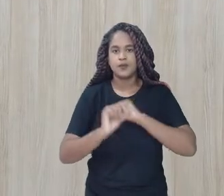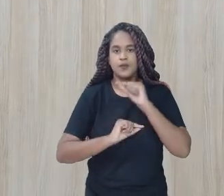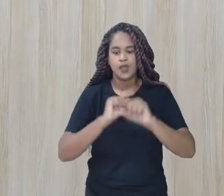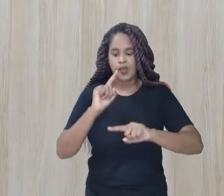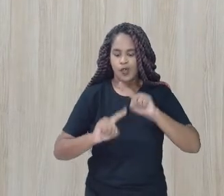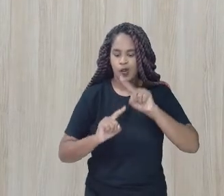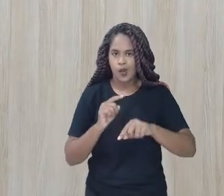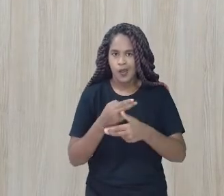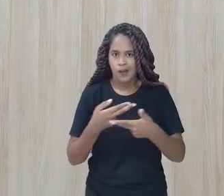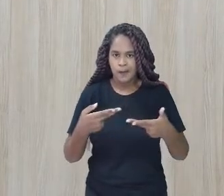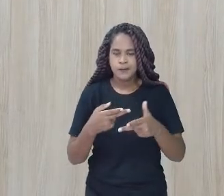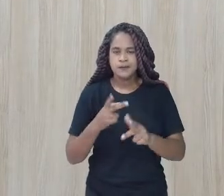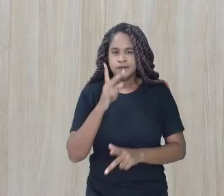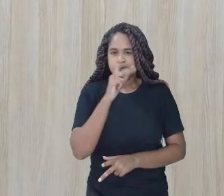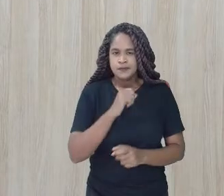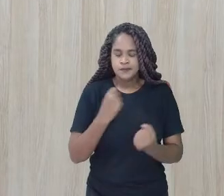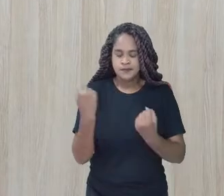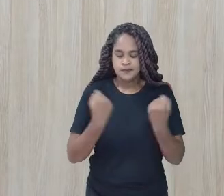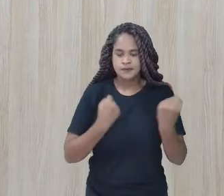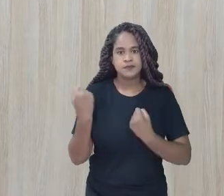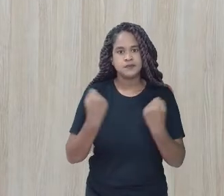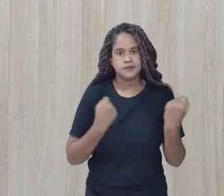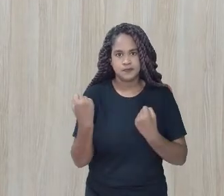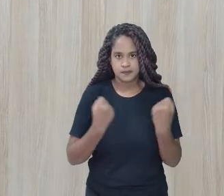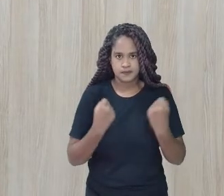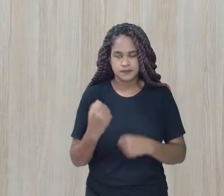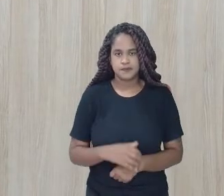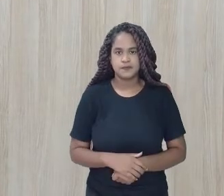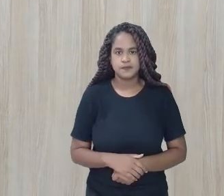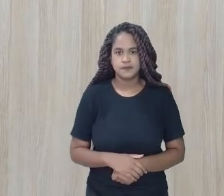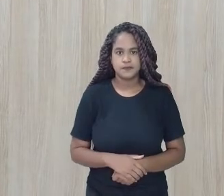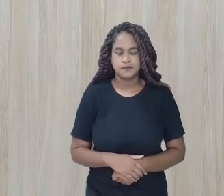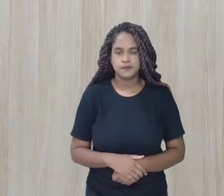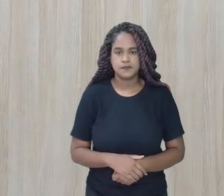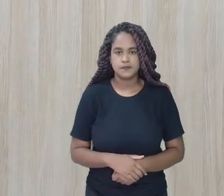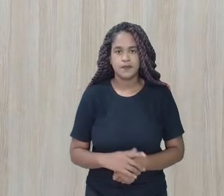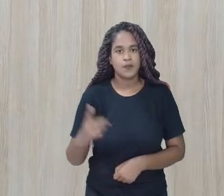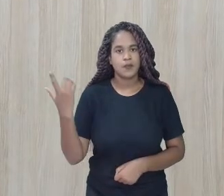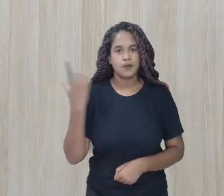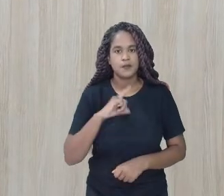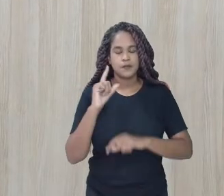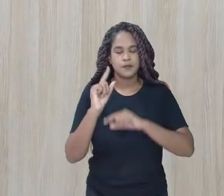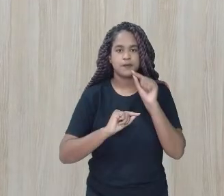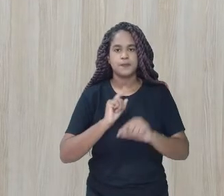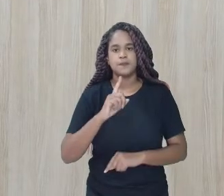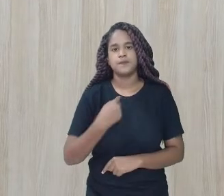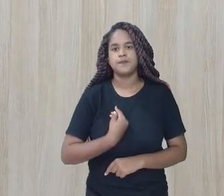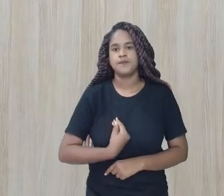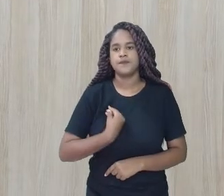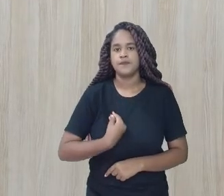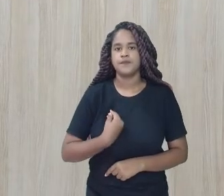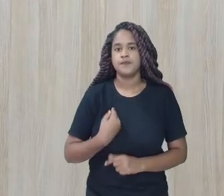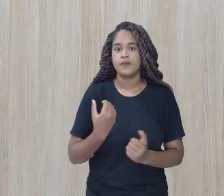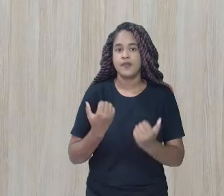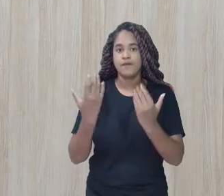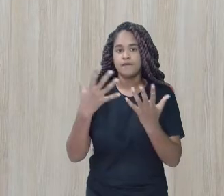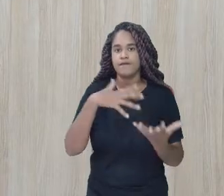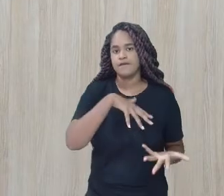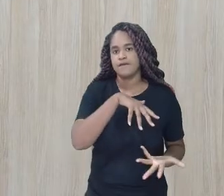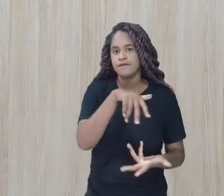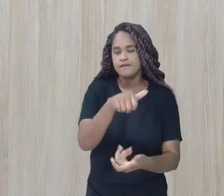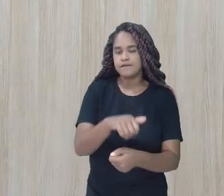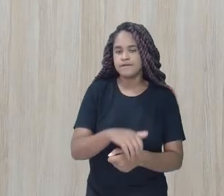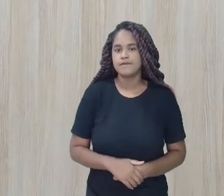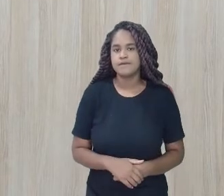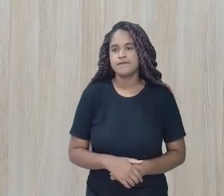se fosse o nosso carro, né? Que vai dar vazão à nossa capacidade de viver fora da Terra. Então, ele também é